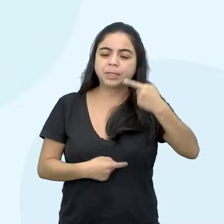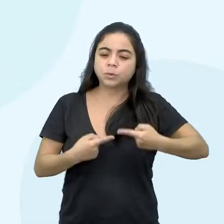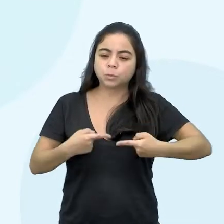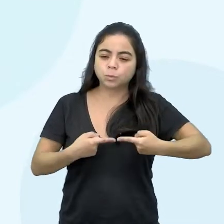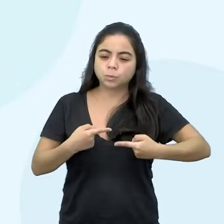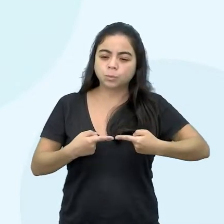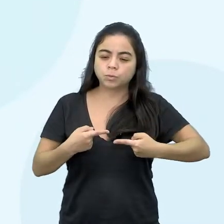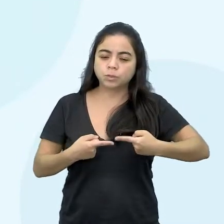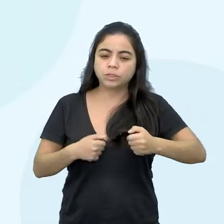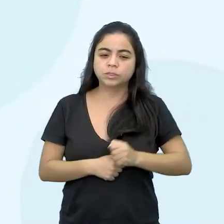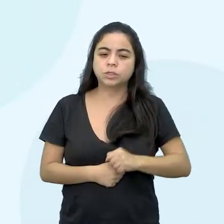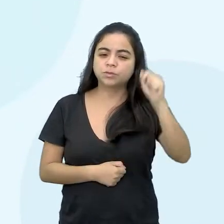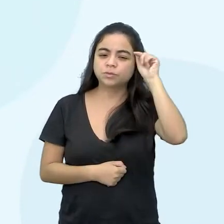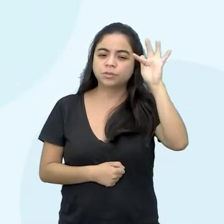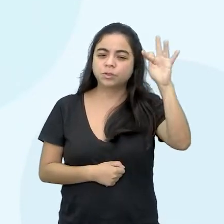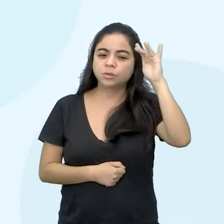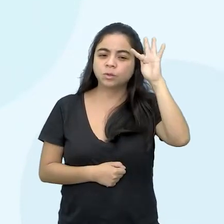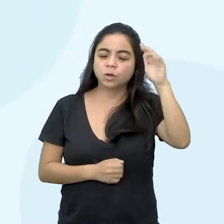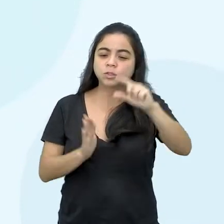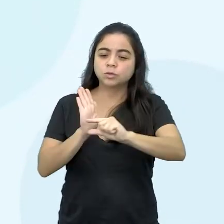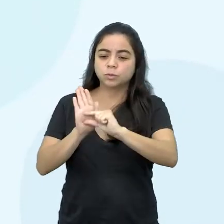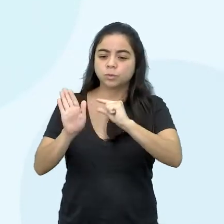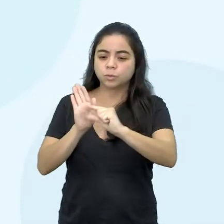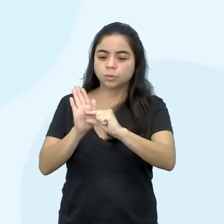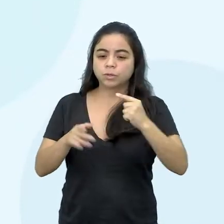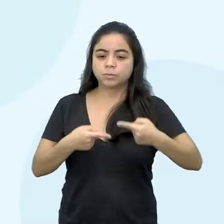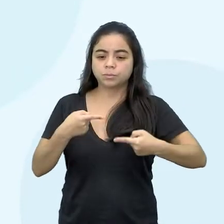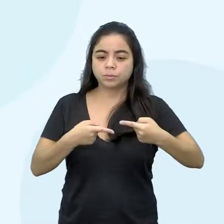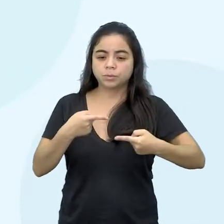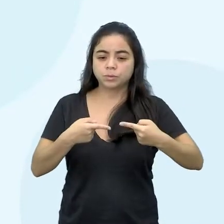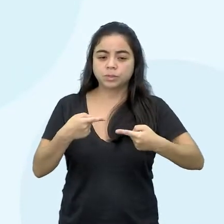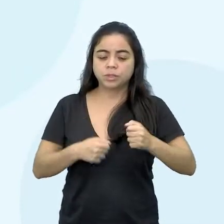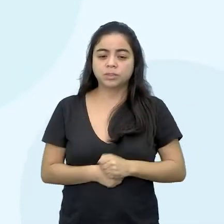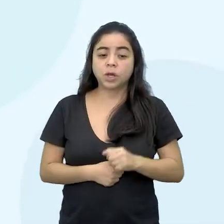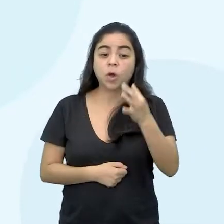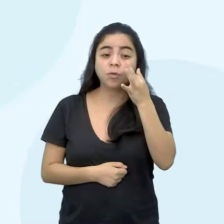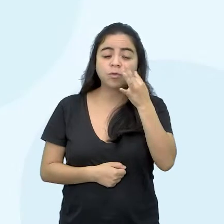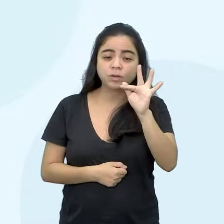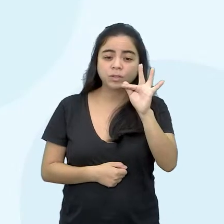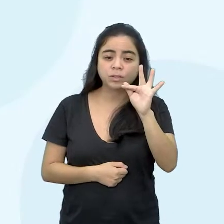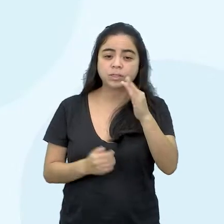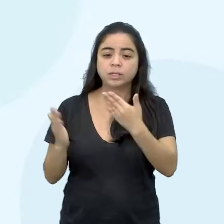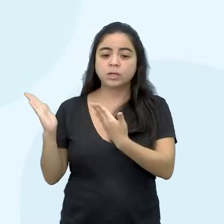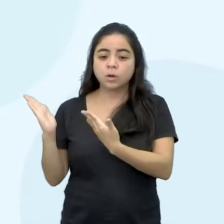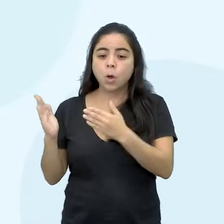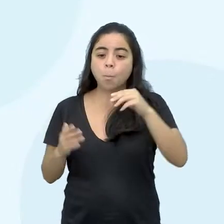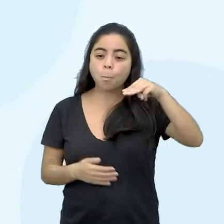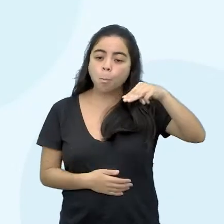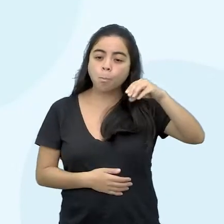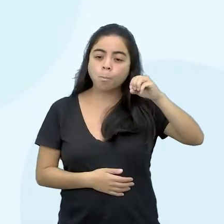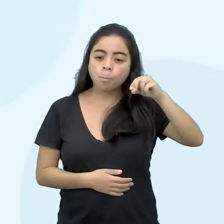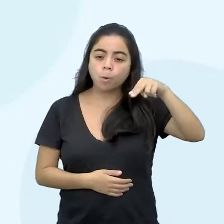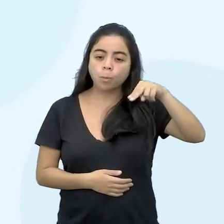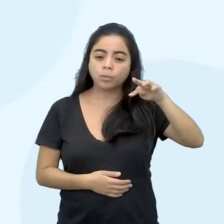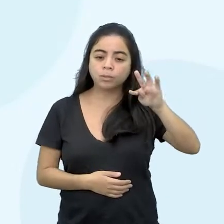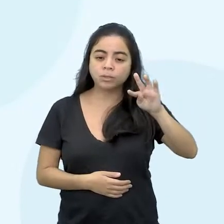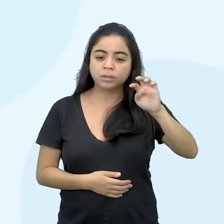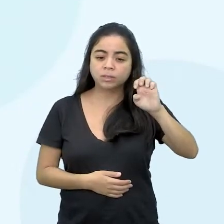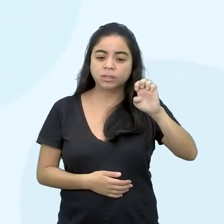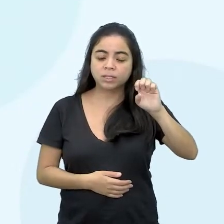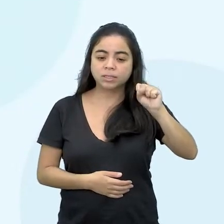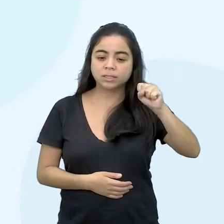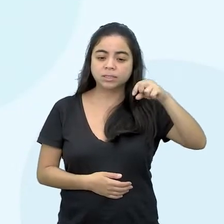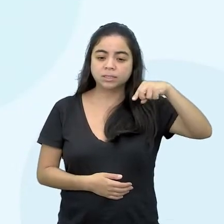de um filósofo, né, um autor, um político francês, o Barão de Montesquieu, né, que nasce